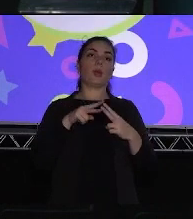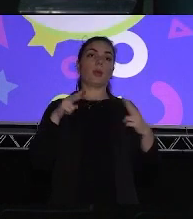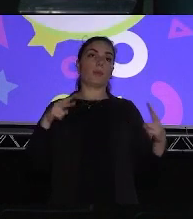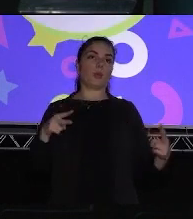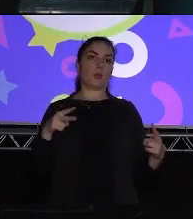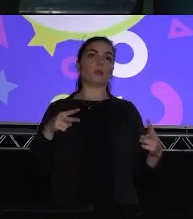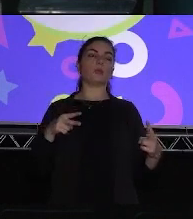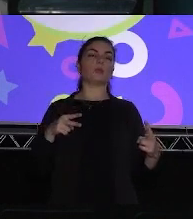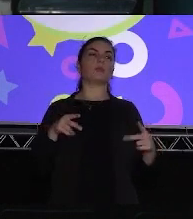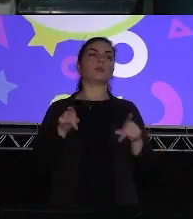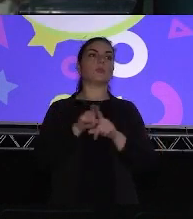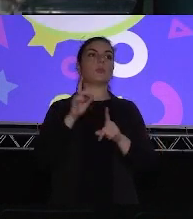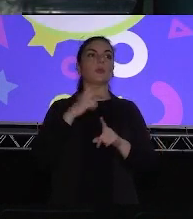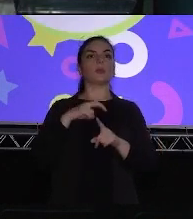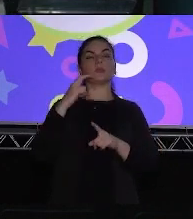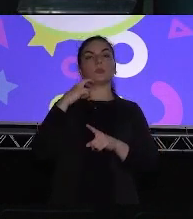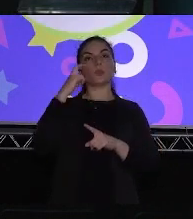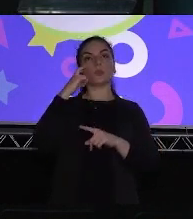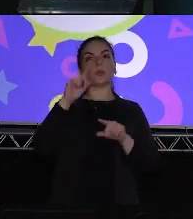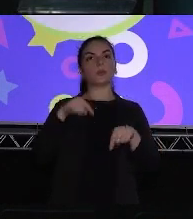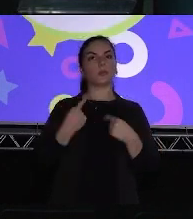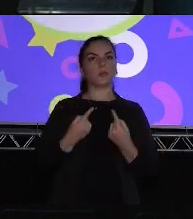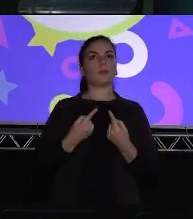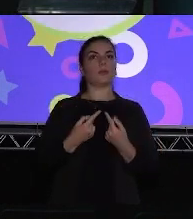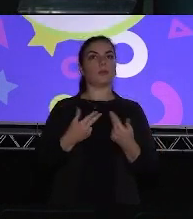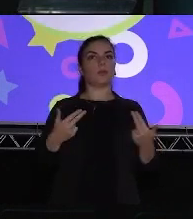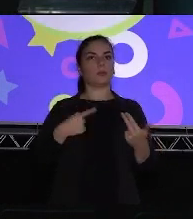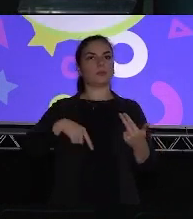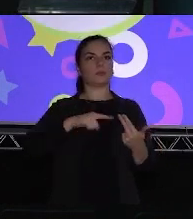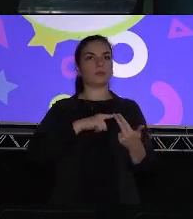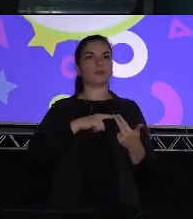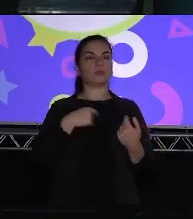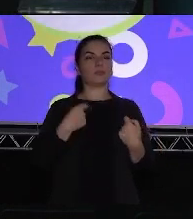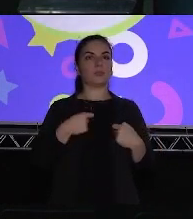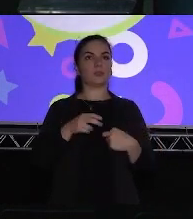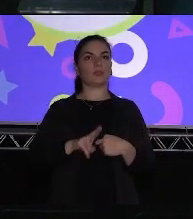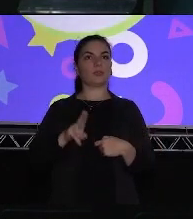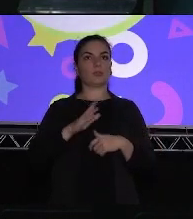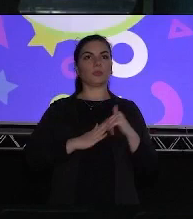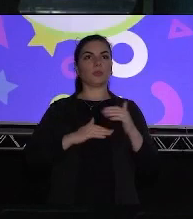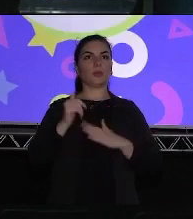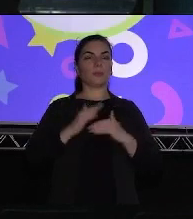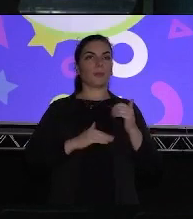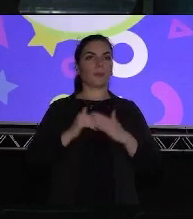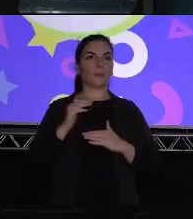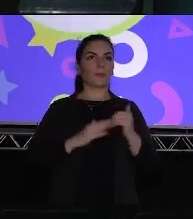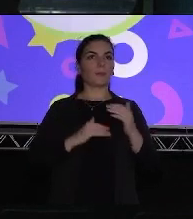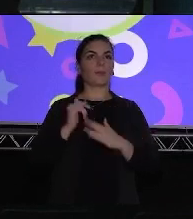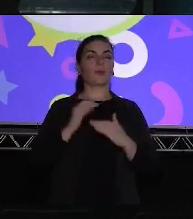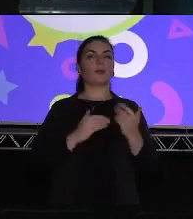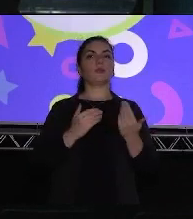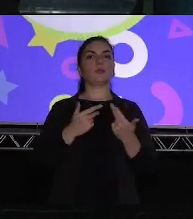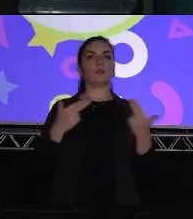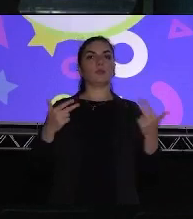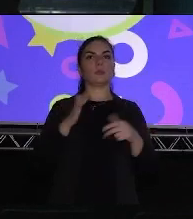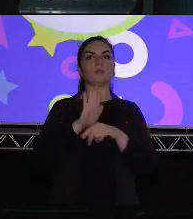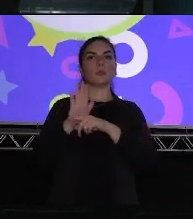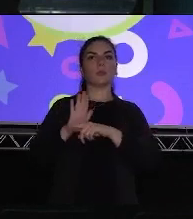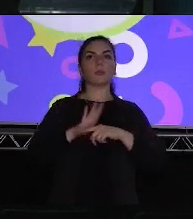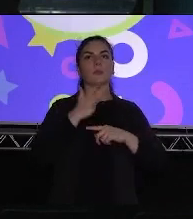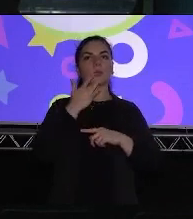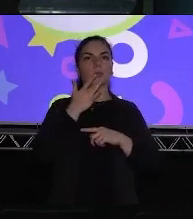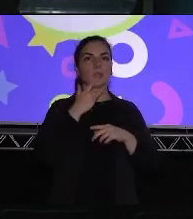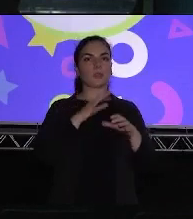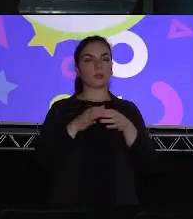Pessoas, desafio cultural de outros estados e tal. Então, a gente utiliza práticas de team building e de facilitação orientada à integração dos